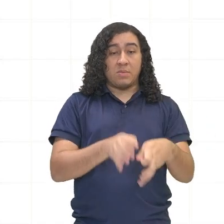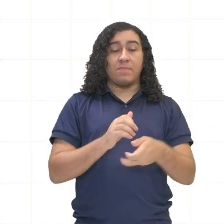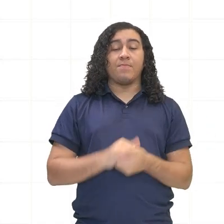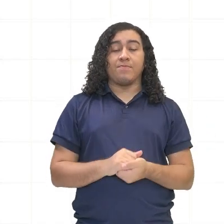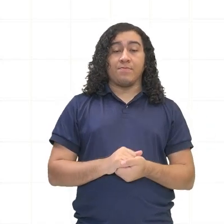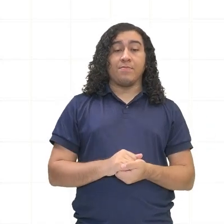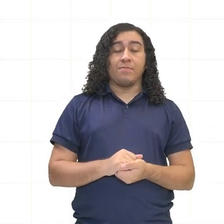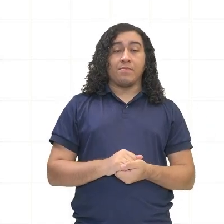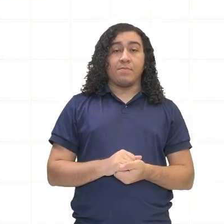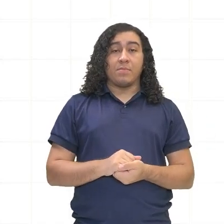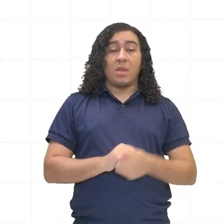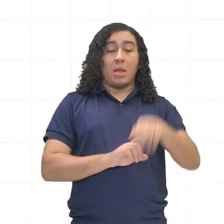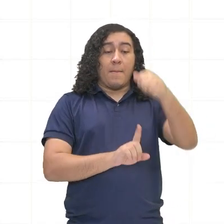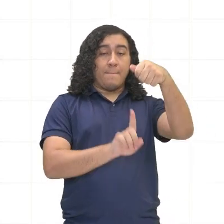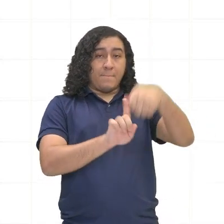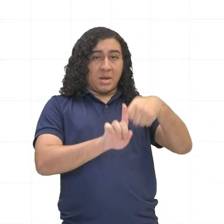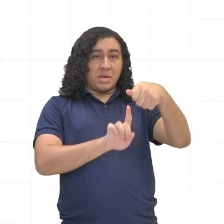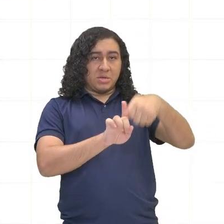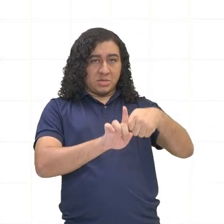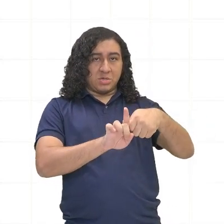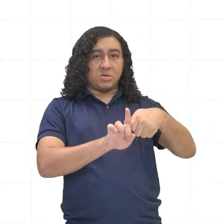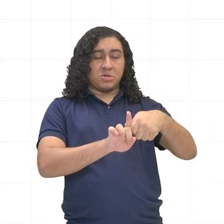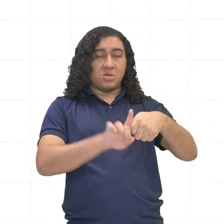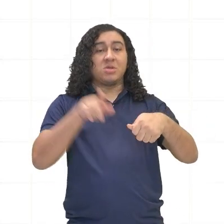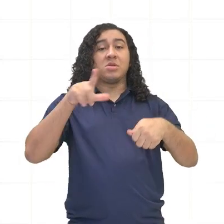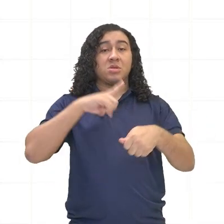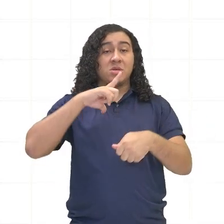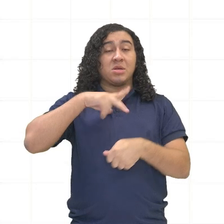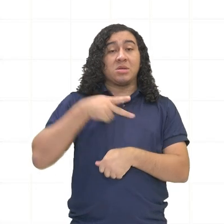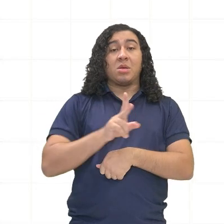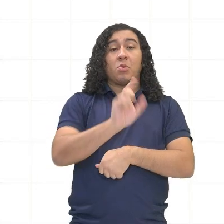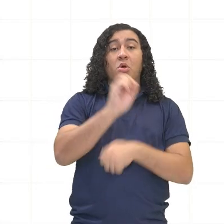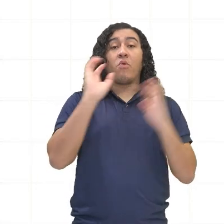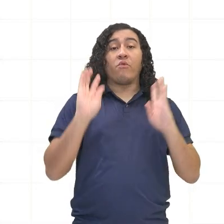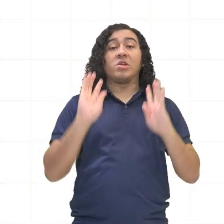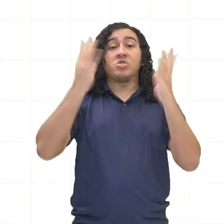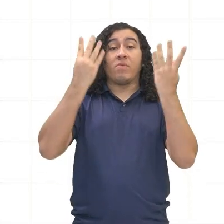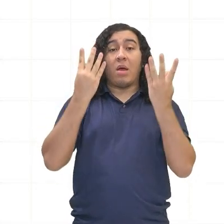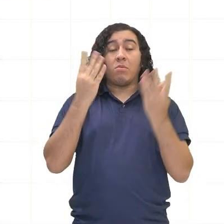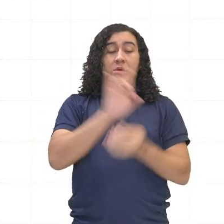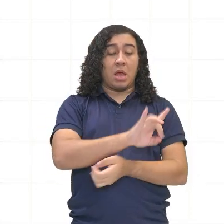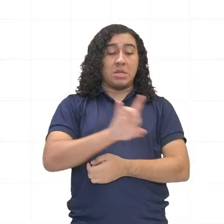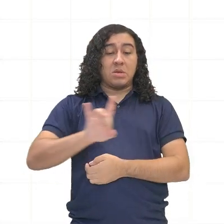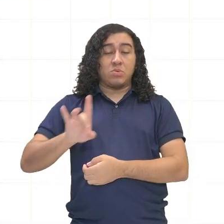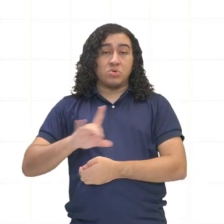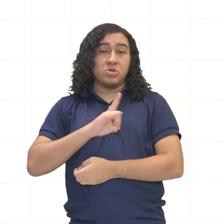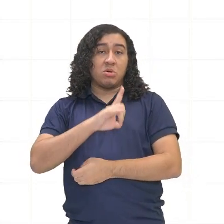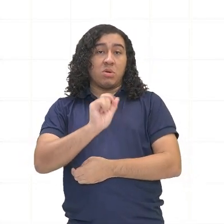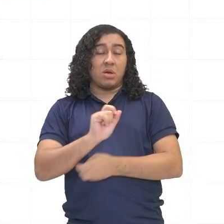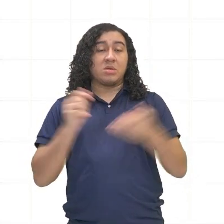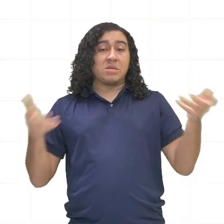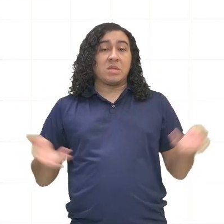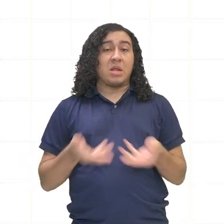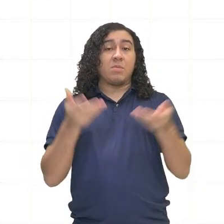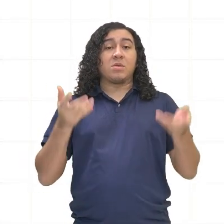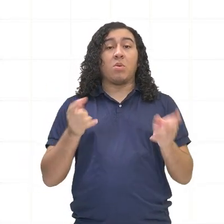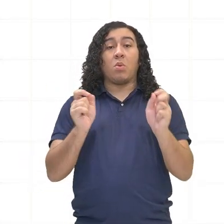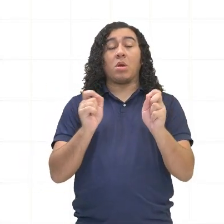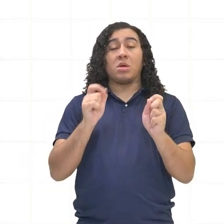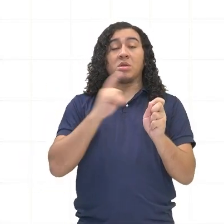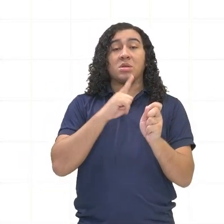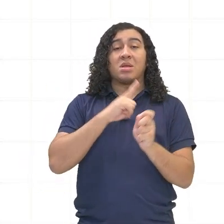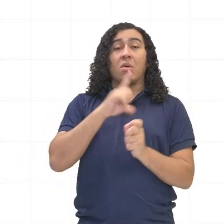tinha o seu próprio festival, marcado por celebrações de culto ao sol,